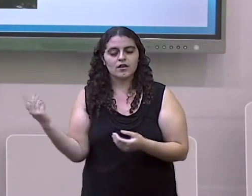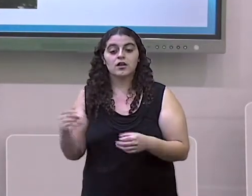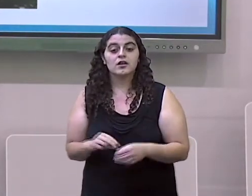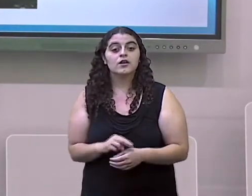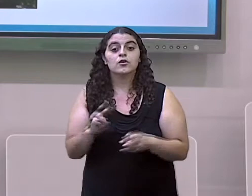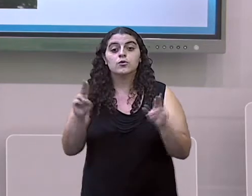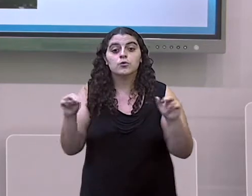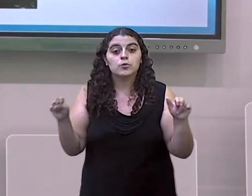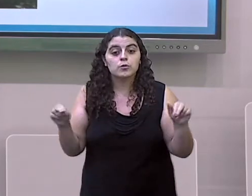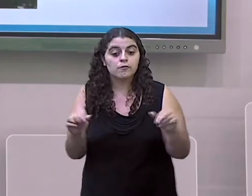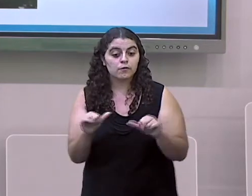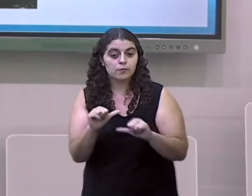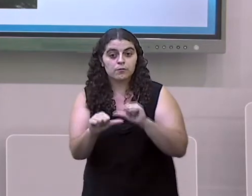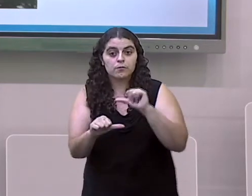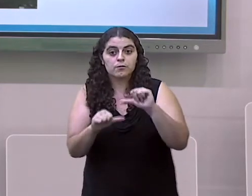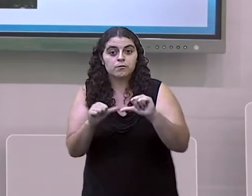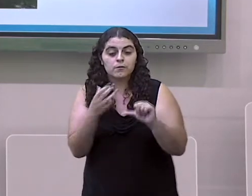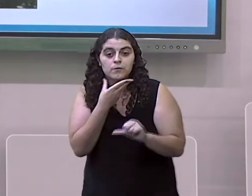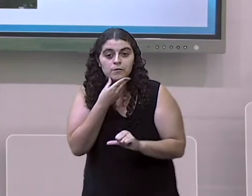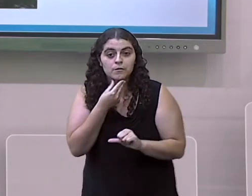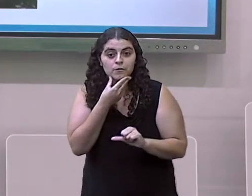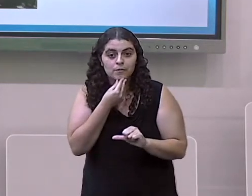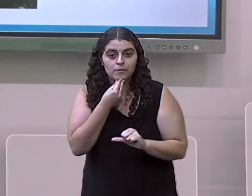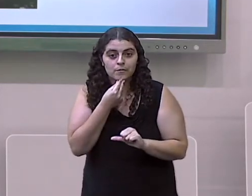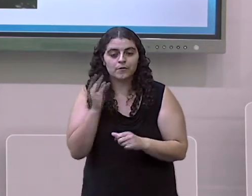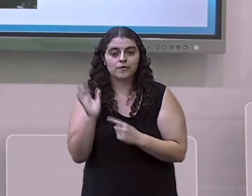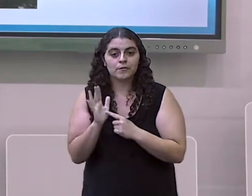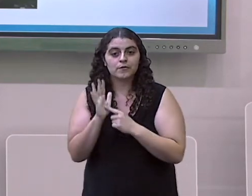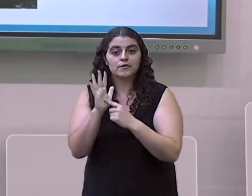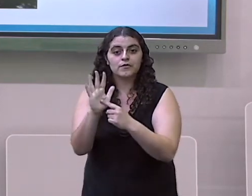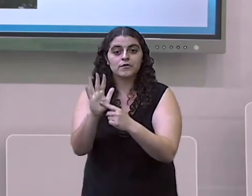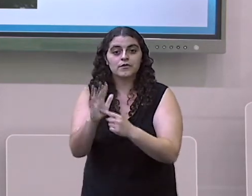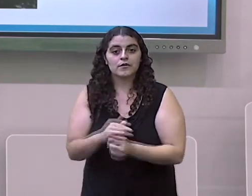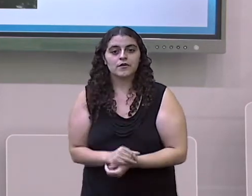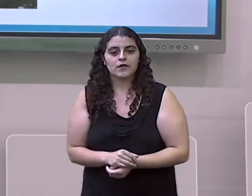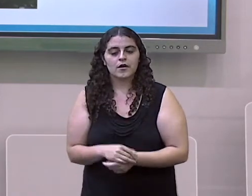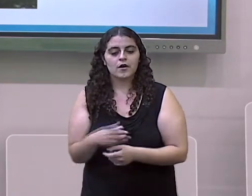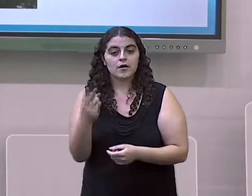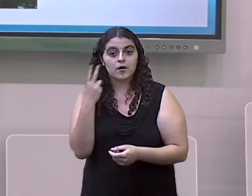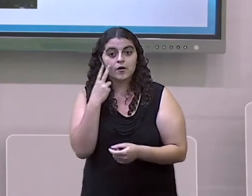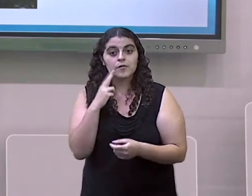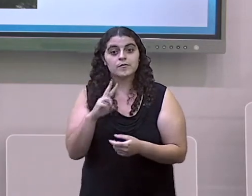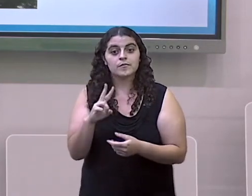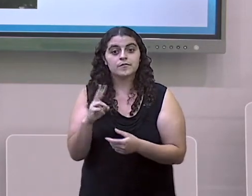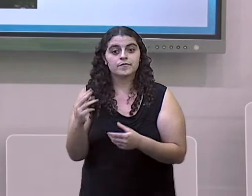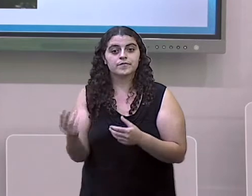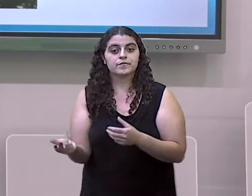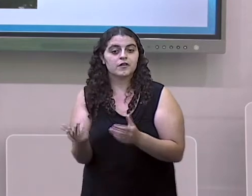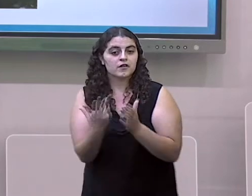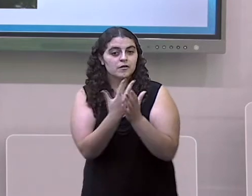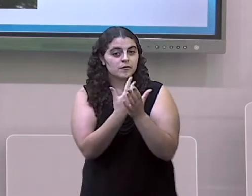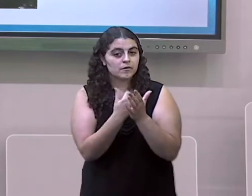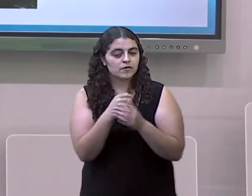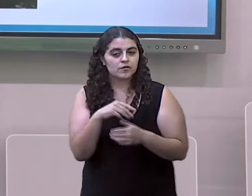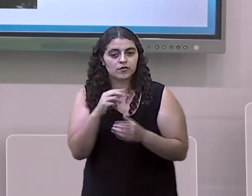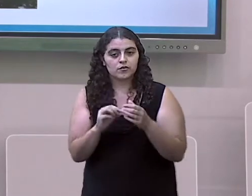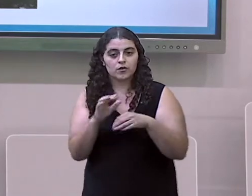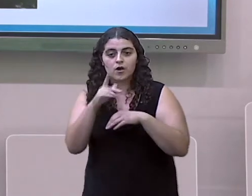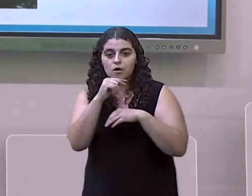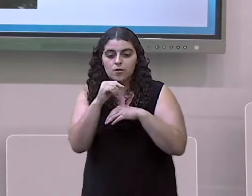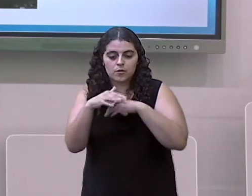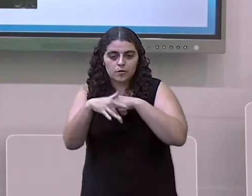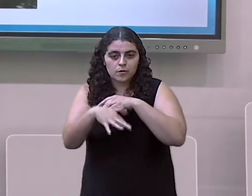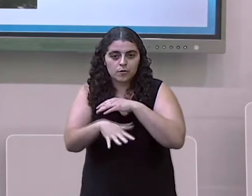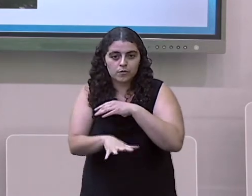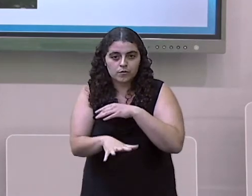pelo homem. Então, nós temos aqui uma imagem que remete ao quê? Às paisagens naturais, tanto do Brasil